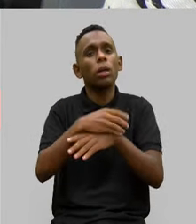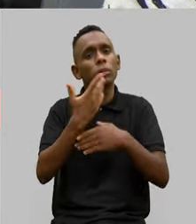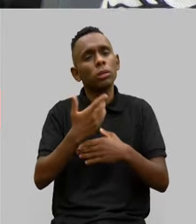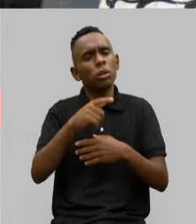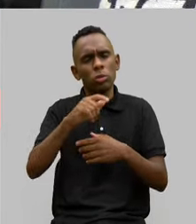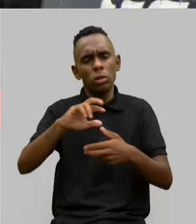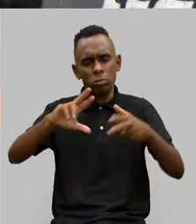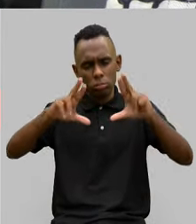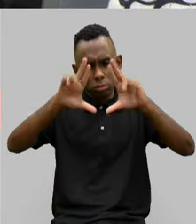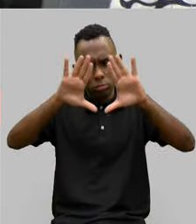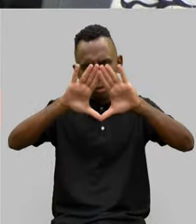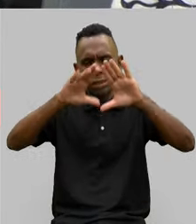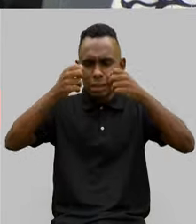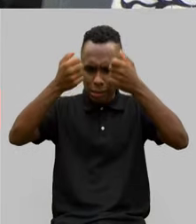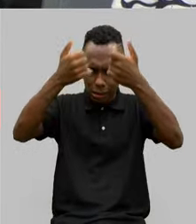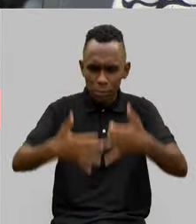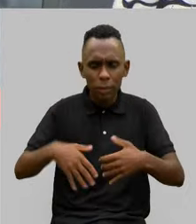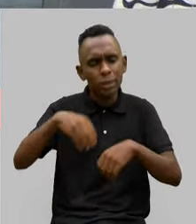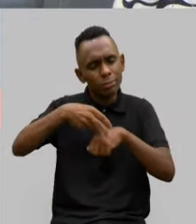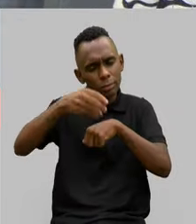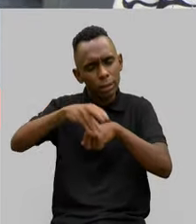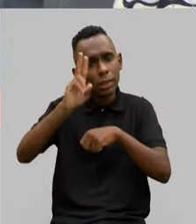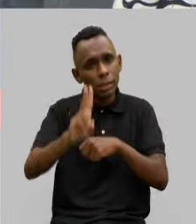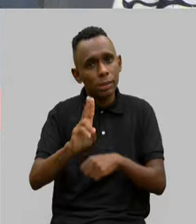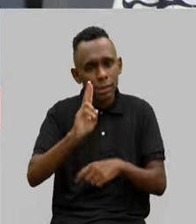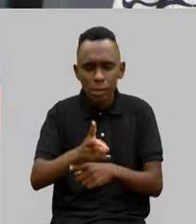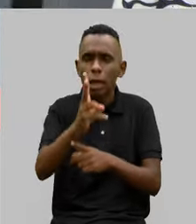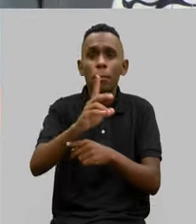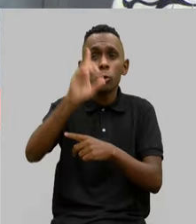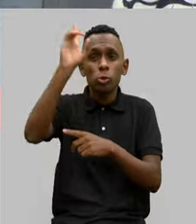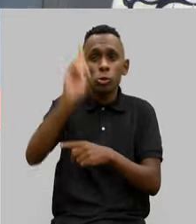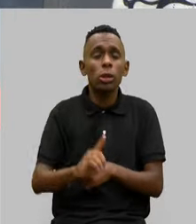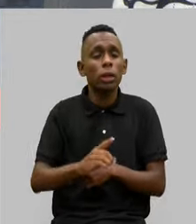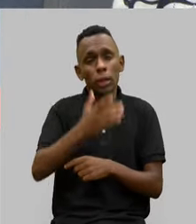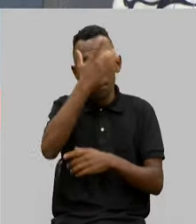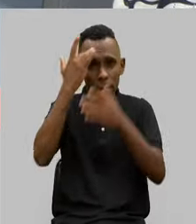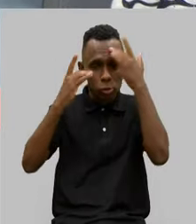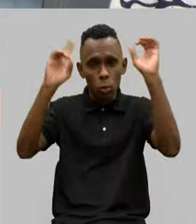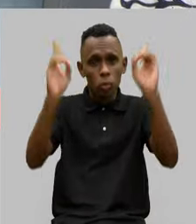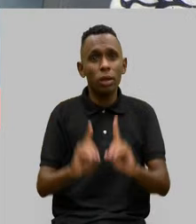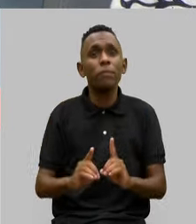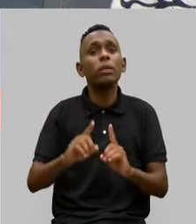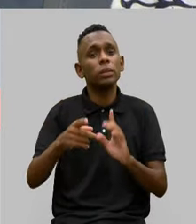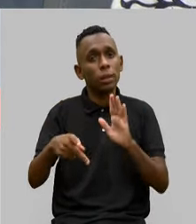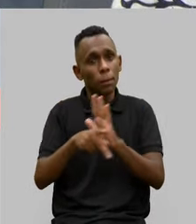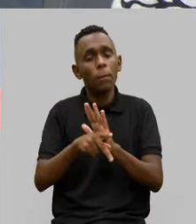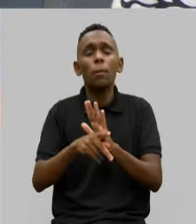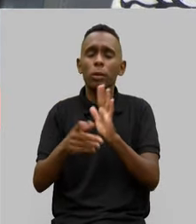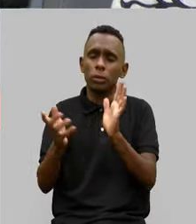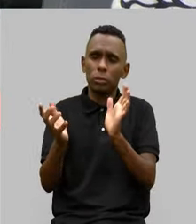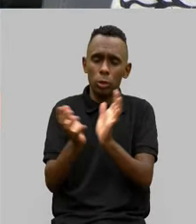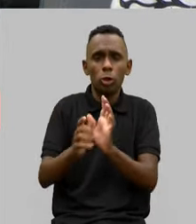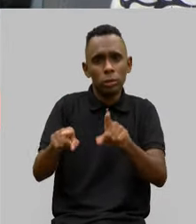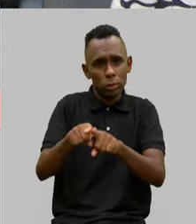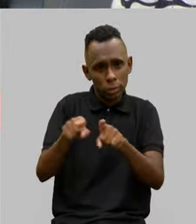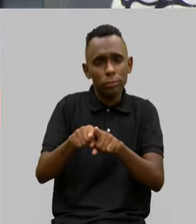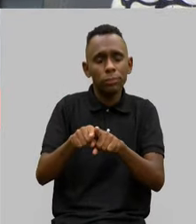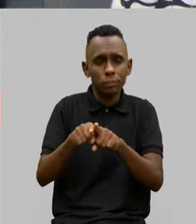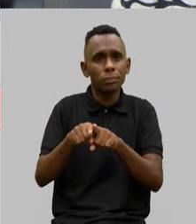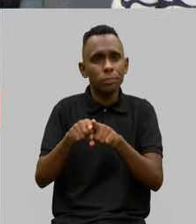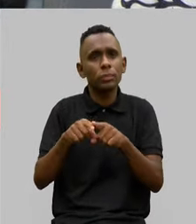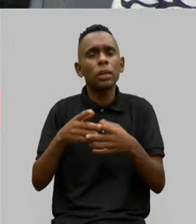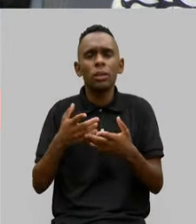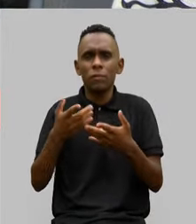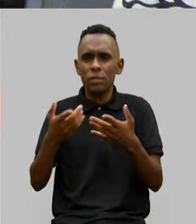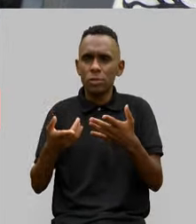eh do direito da pessoa com deficiência em que a gente tem na composição a Defensoria Pública do Estado de Minas Gerais a